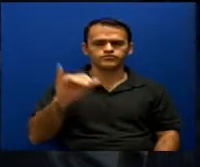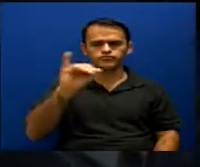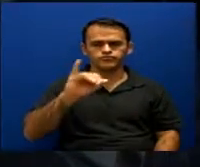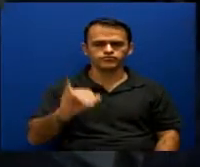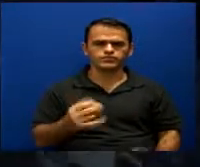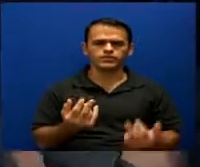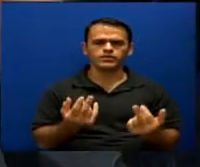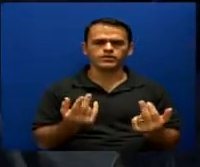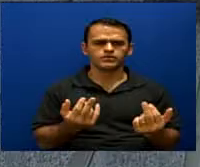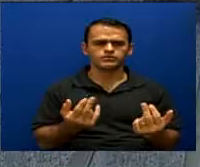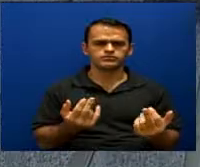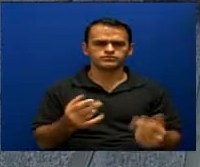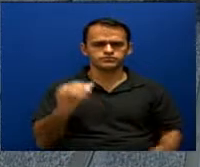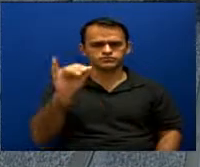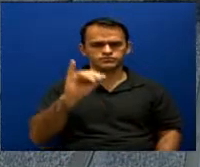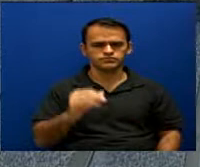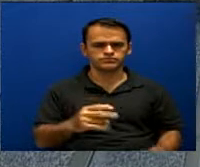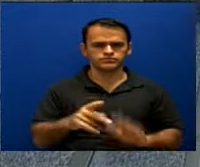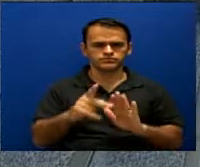favorável.